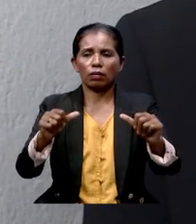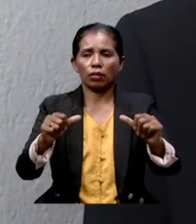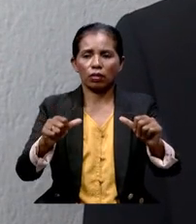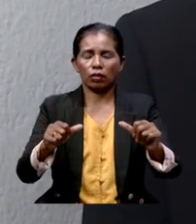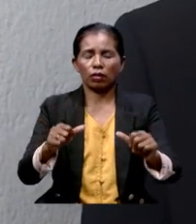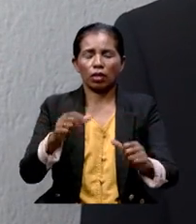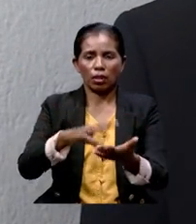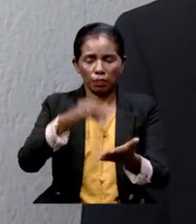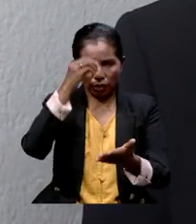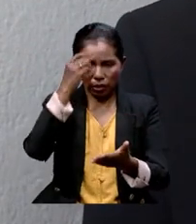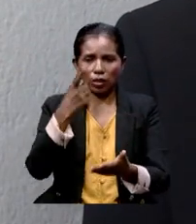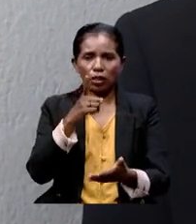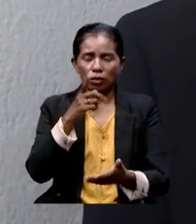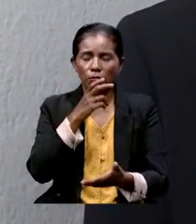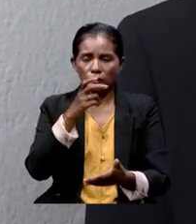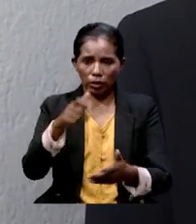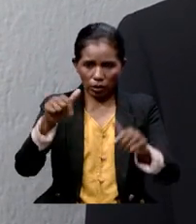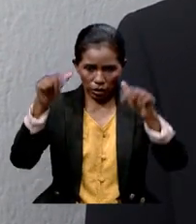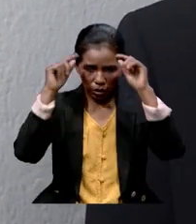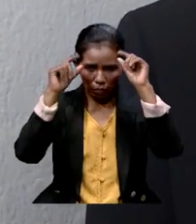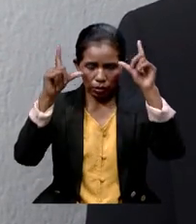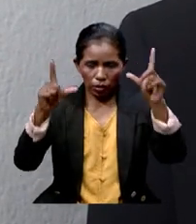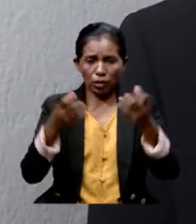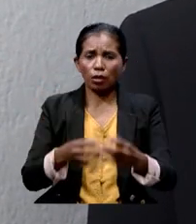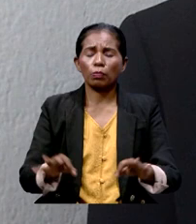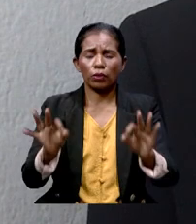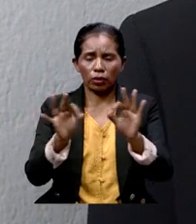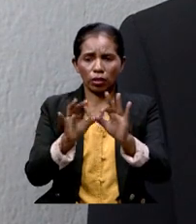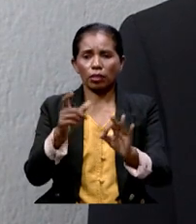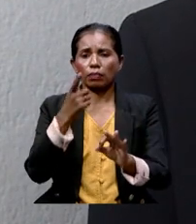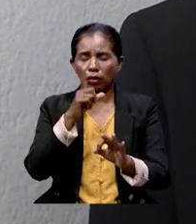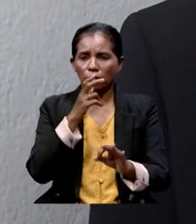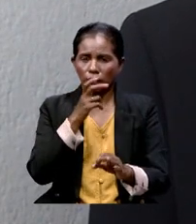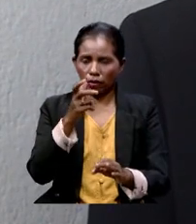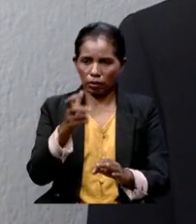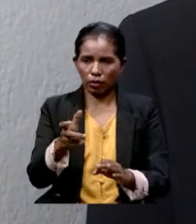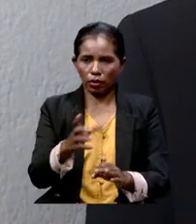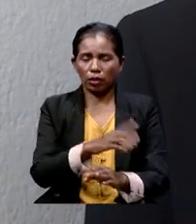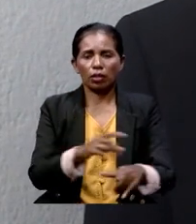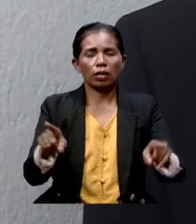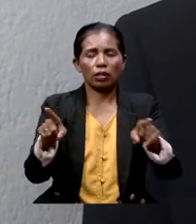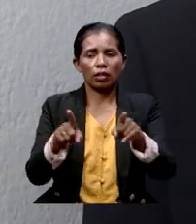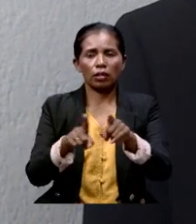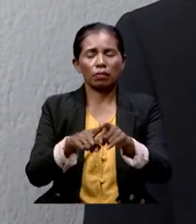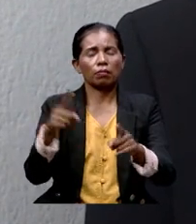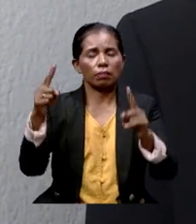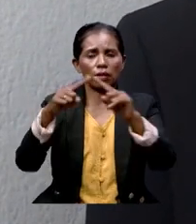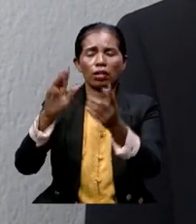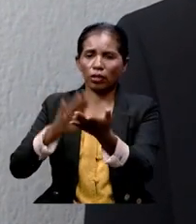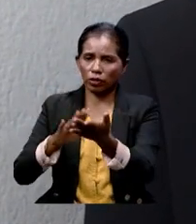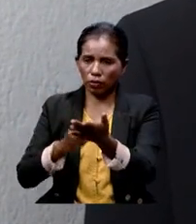língua portuguesa em Timor. É muito importante que a língua portuguesa seja um investimento na escola,